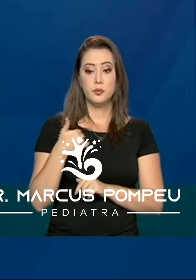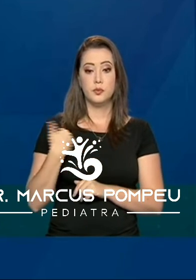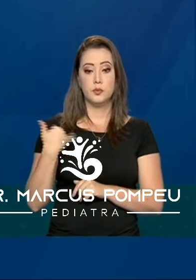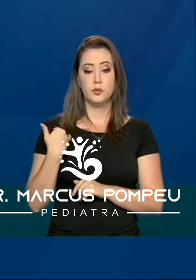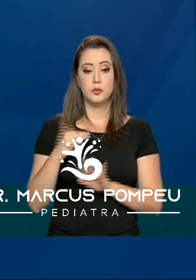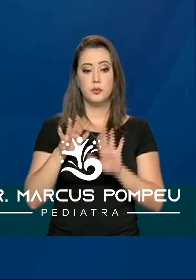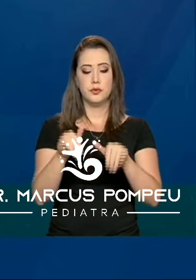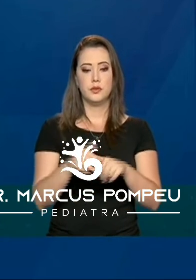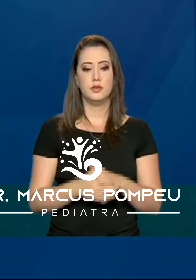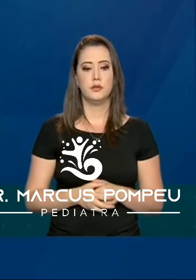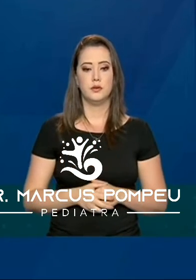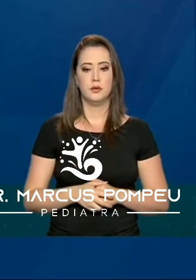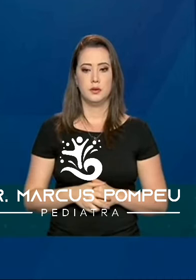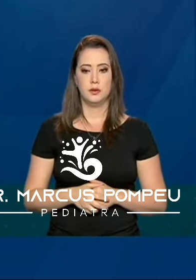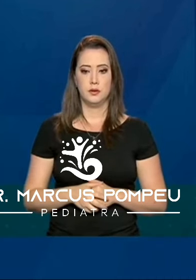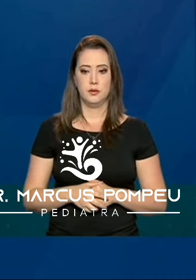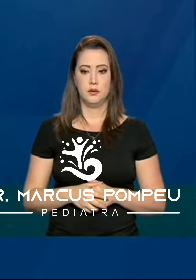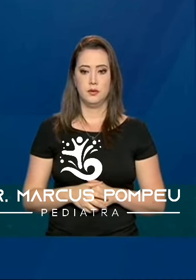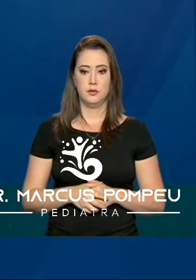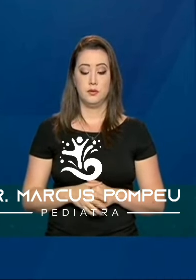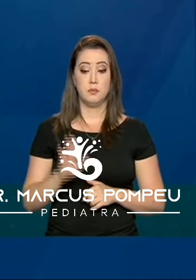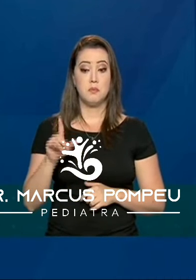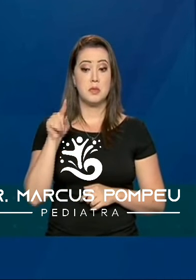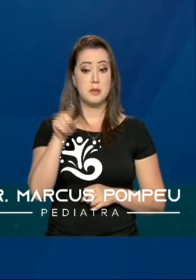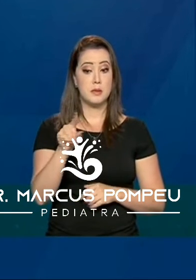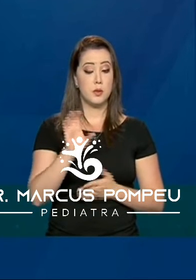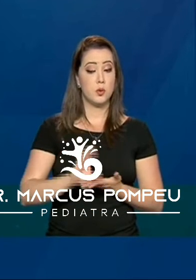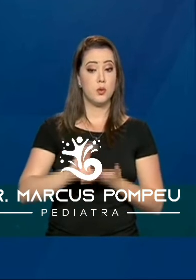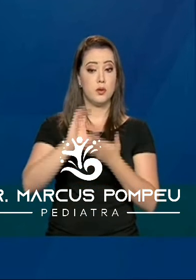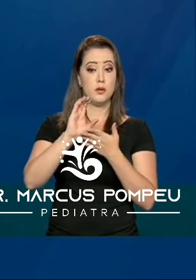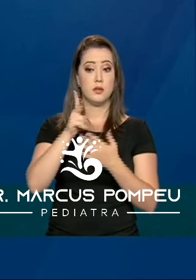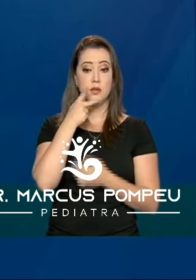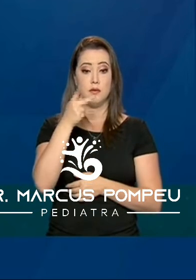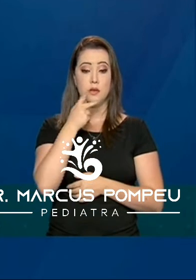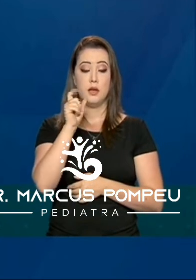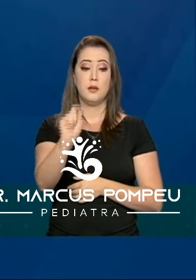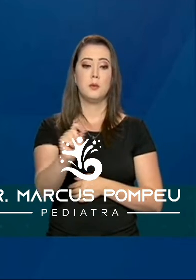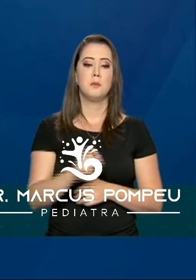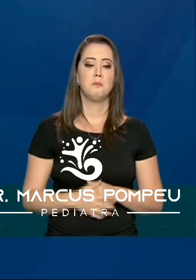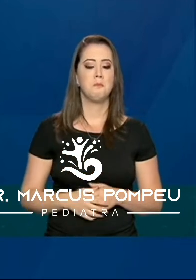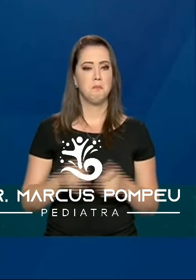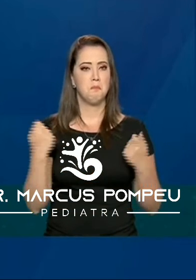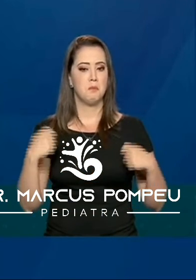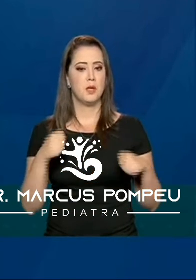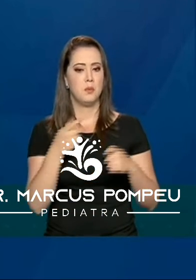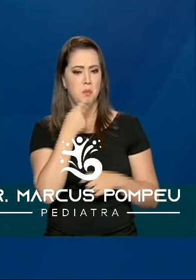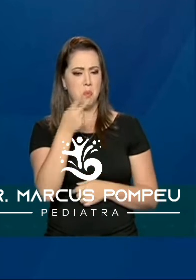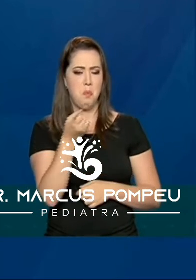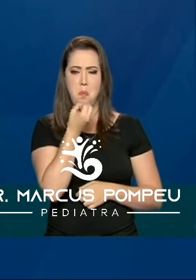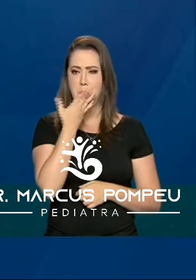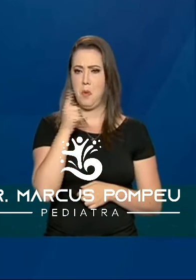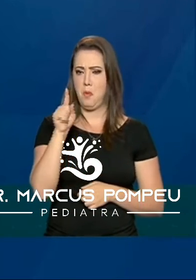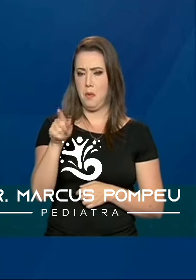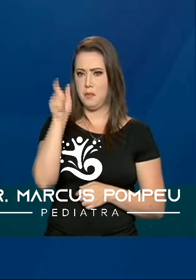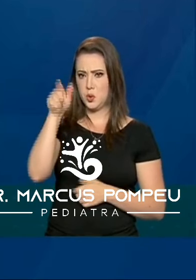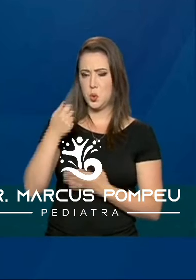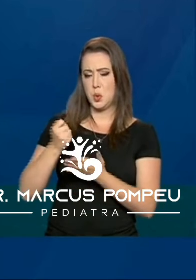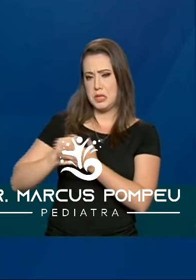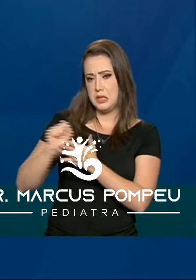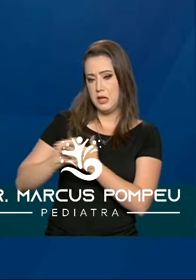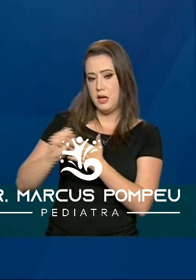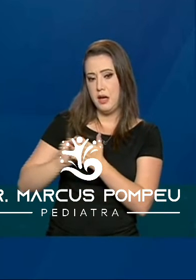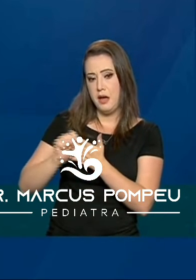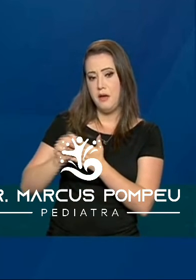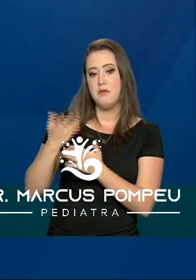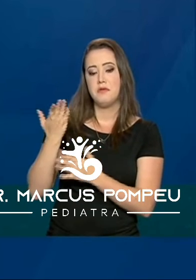conclusão. Só que esse conselho tem um cara que diz o seguinte, devia muito bom, porque ele é um dos editores do New England, Eric Rubin.